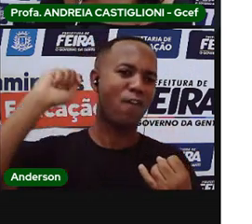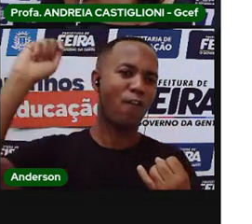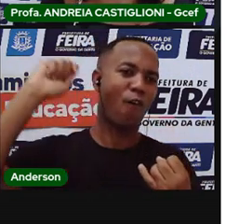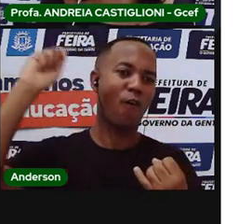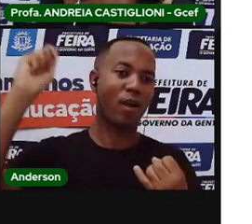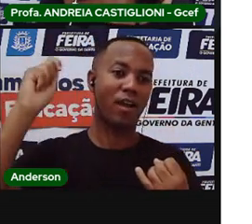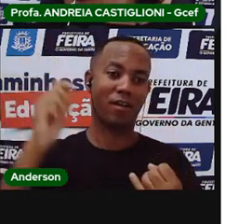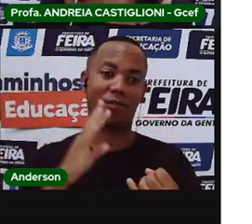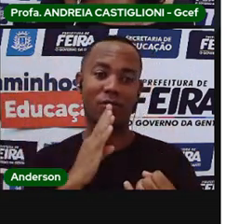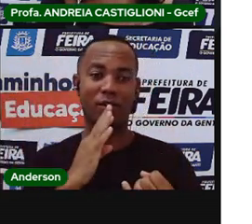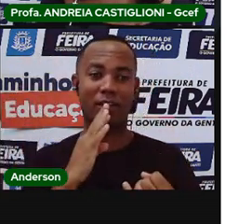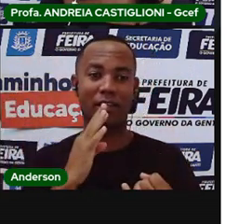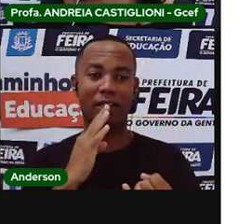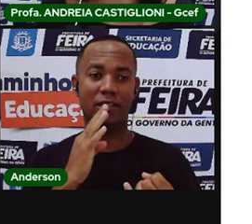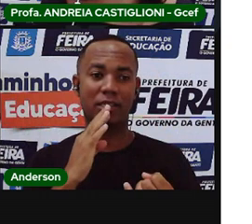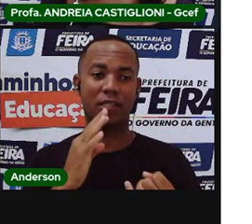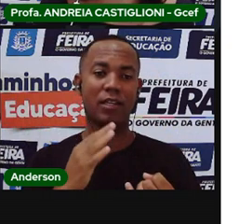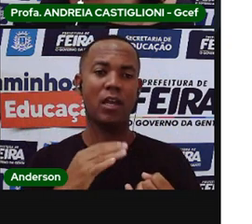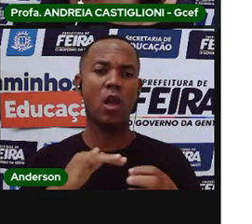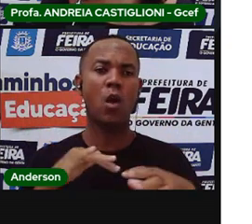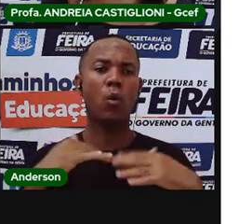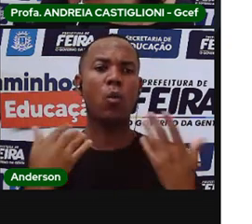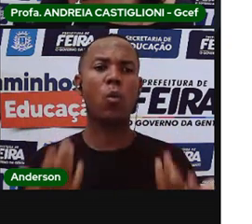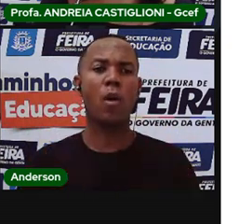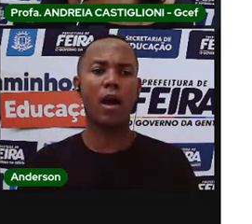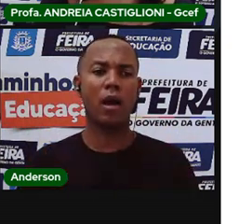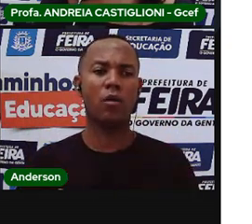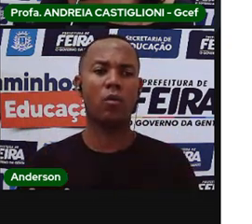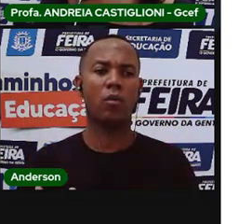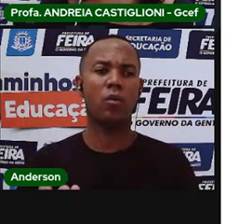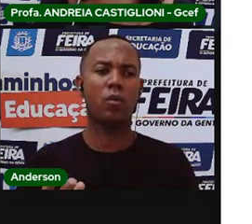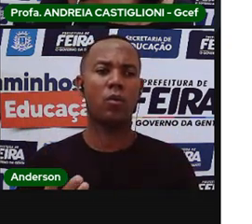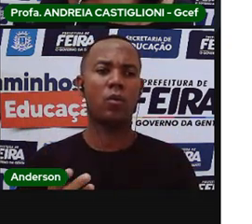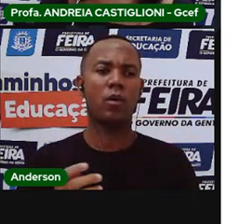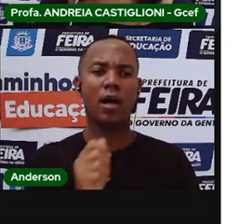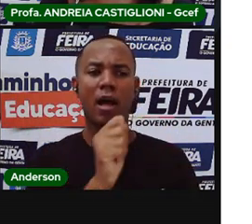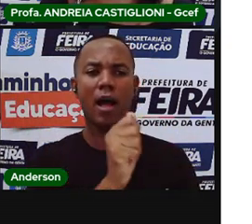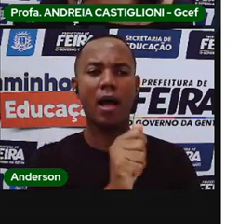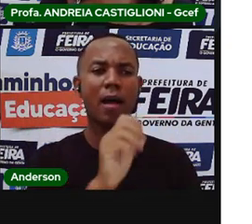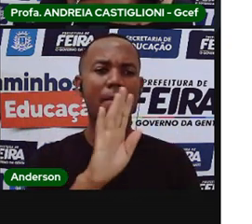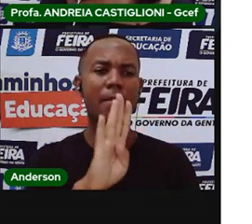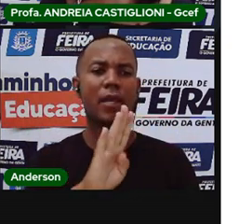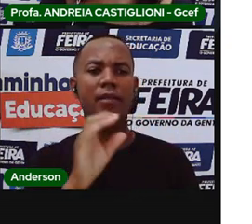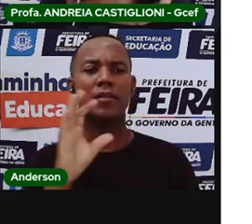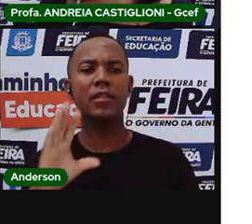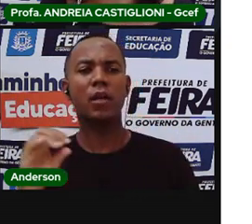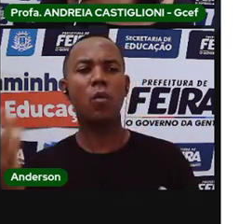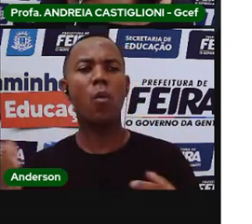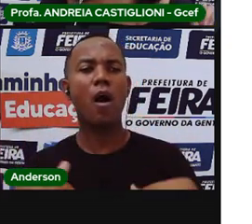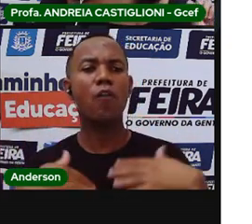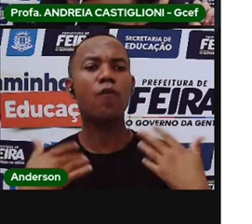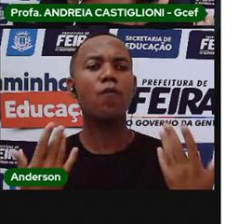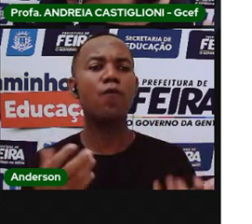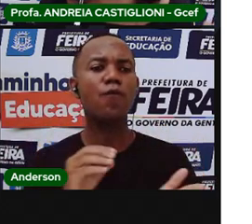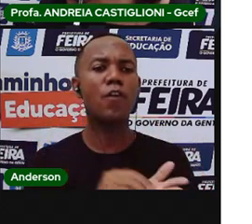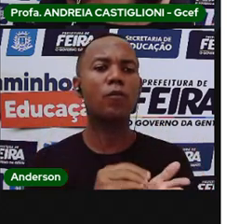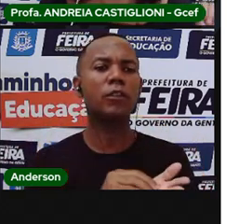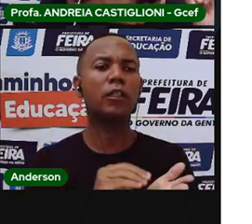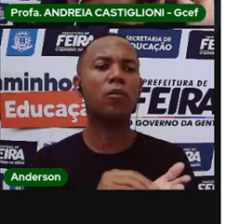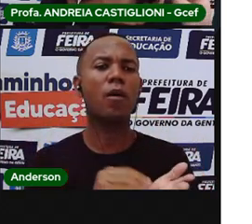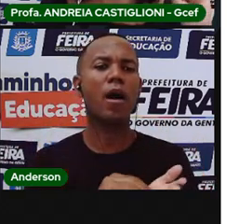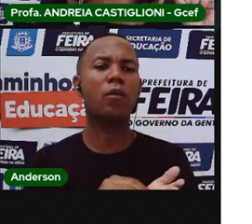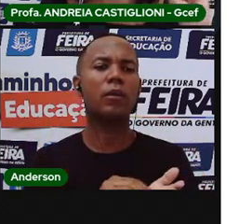no chat quais letras vocês acham que estão faltando nesses espaços para formar essa